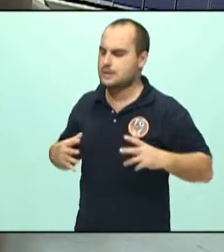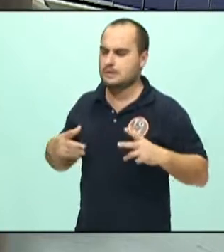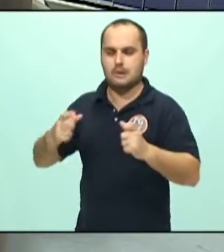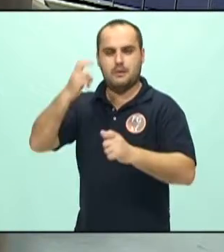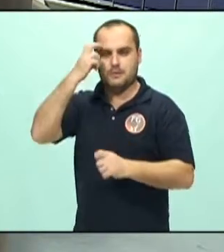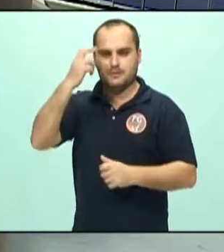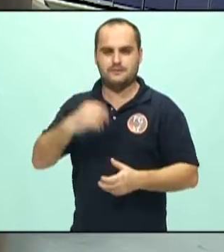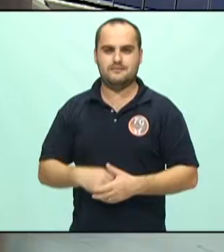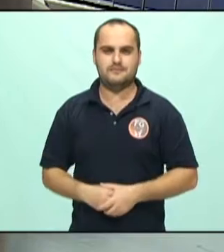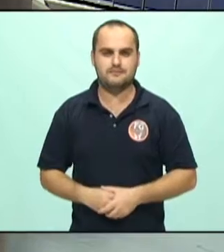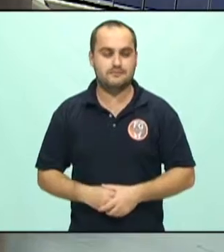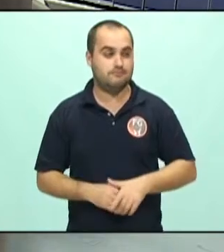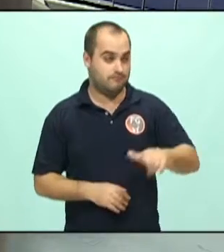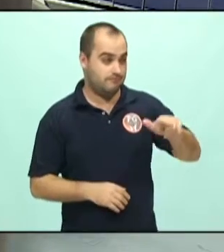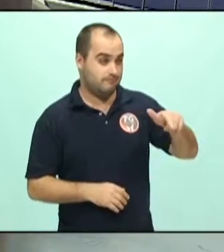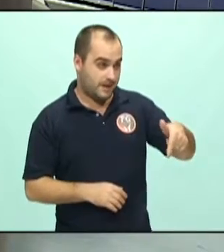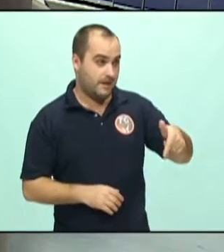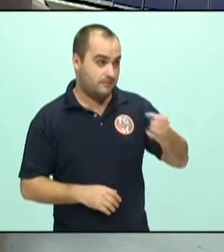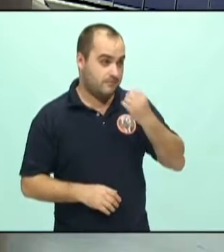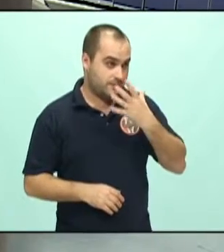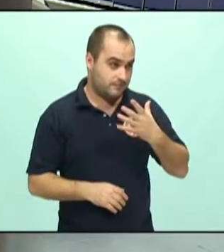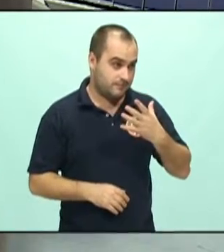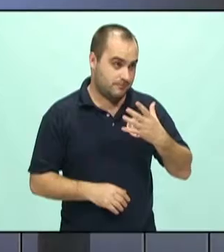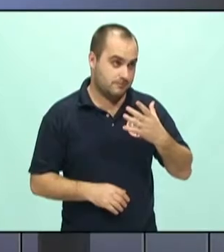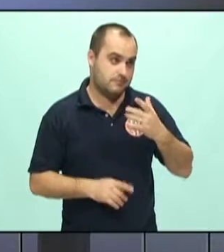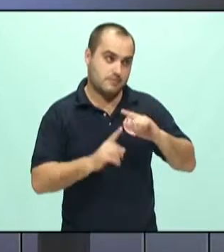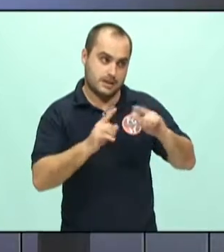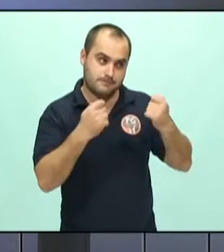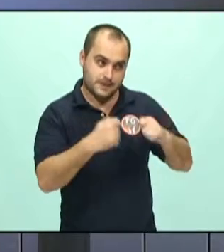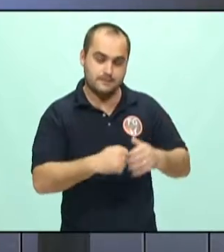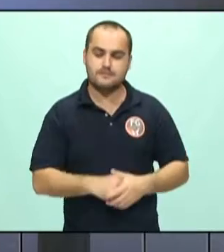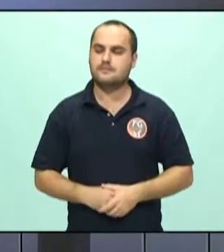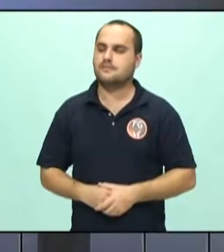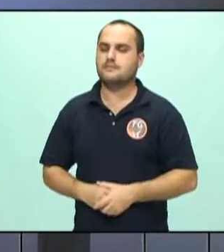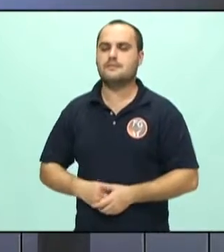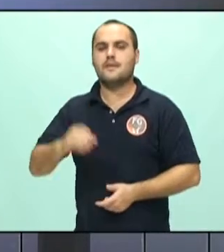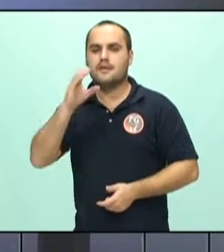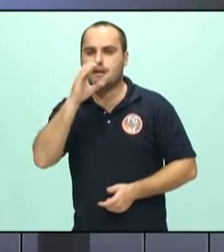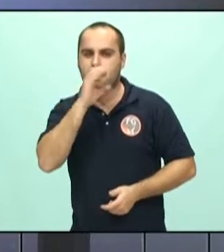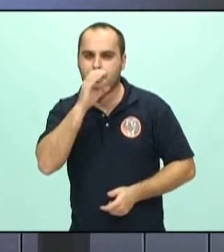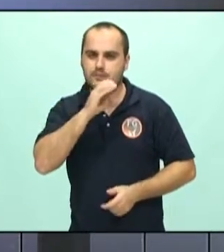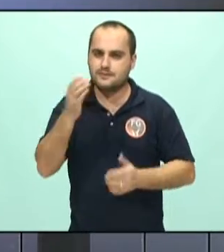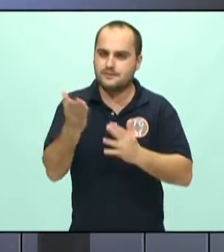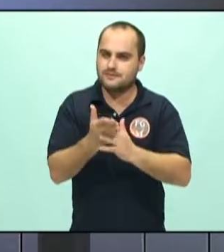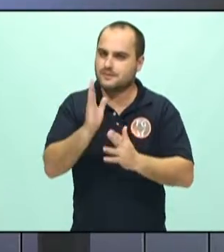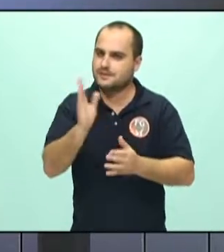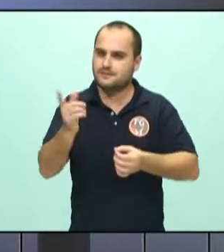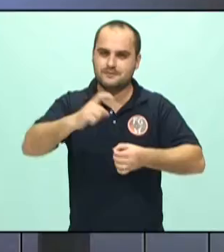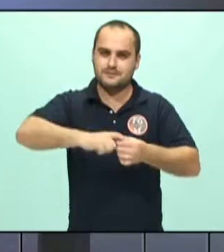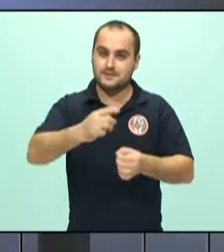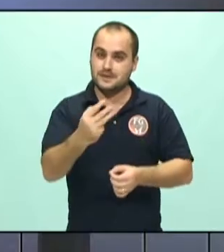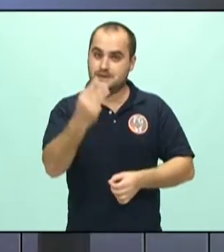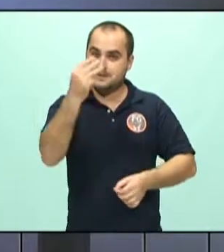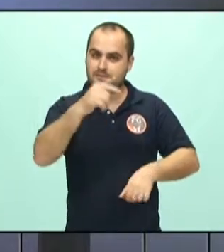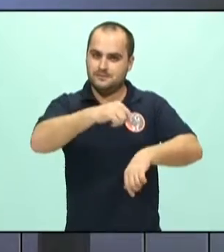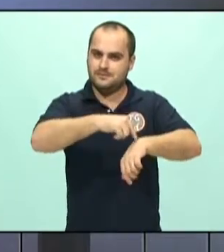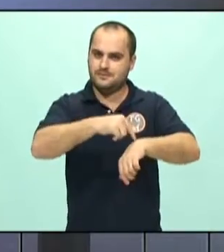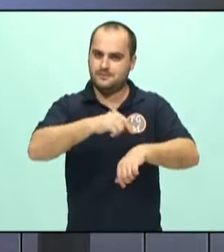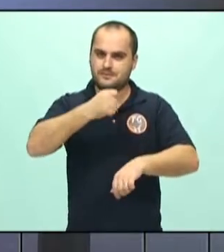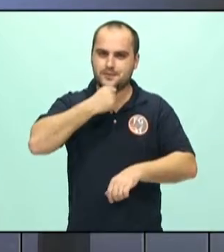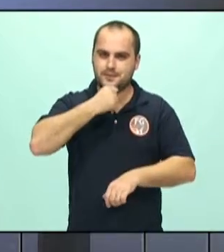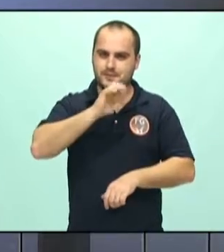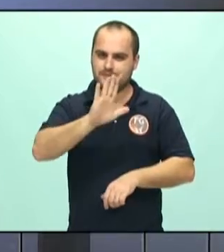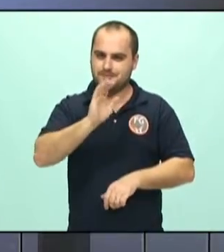necessário e tem sido eficiente né vamos fazer mais um rápido intervalo já voltamos com a terceira parte do câmara